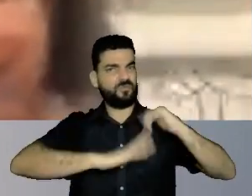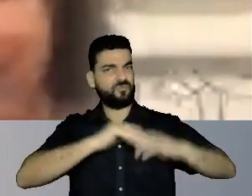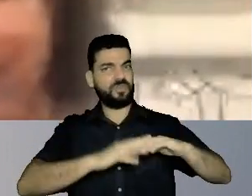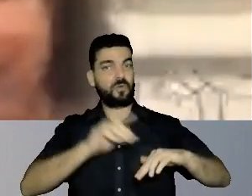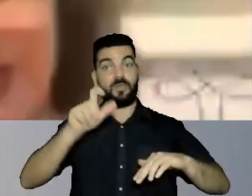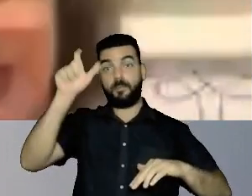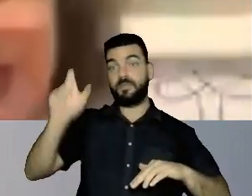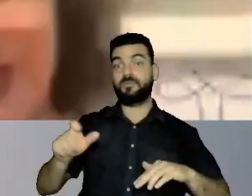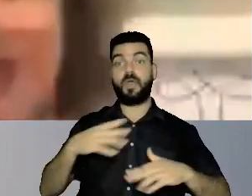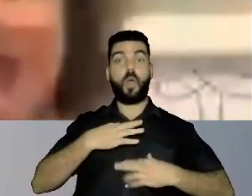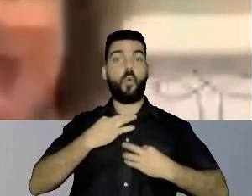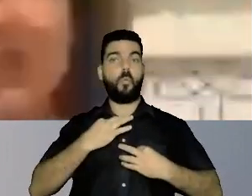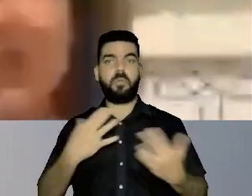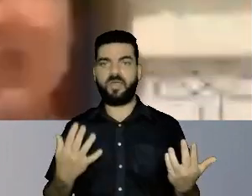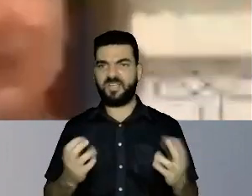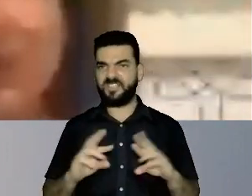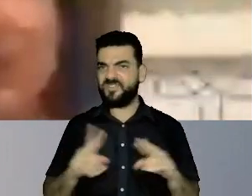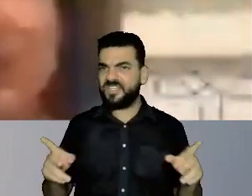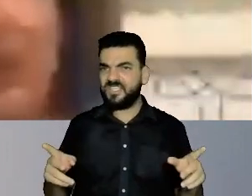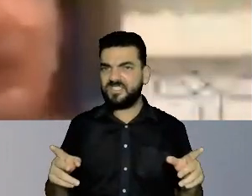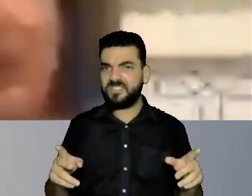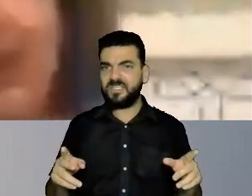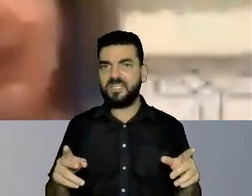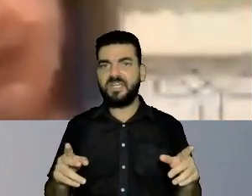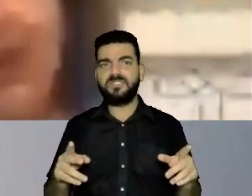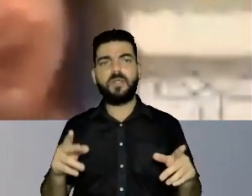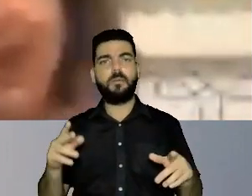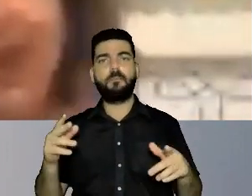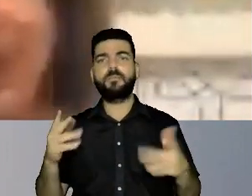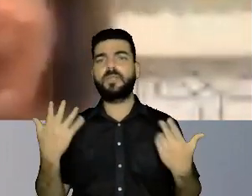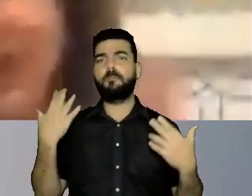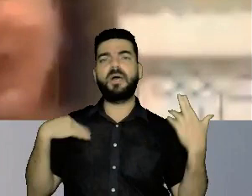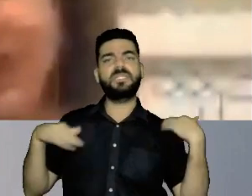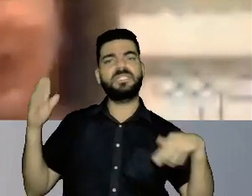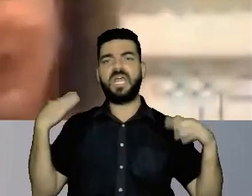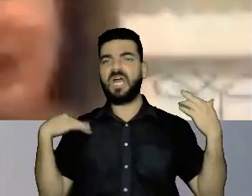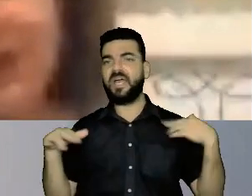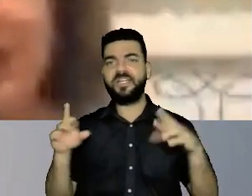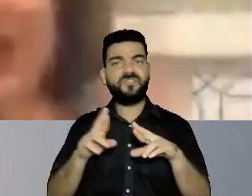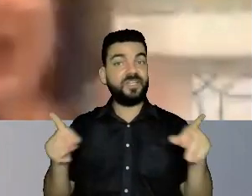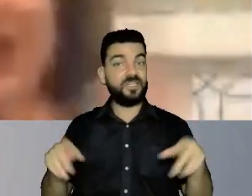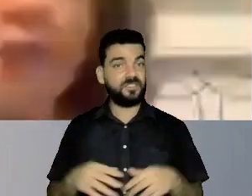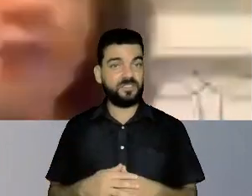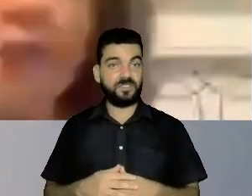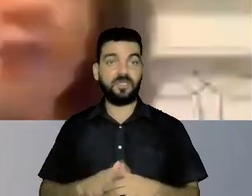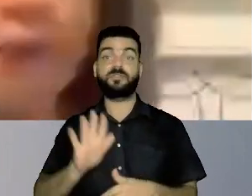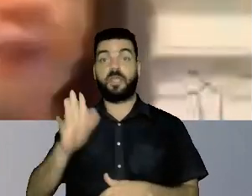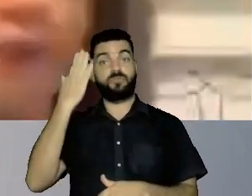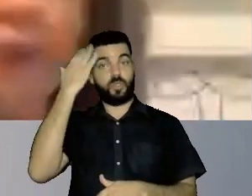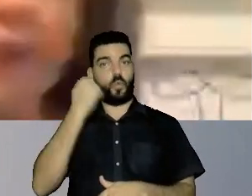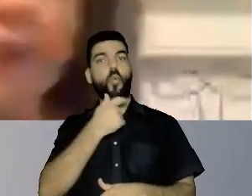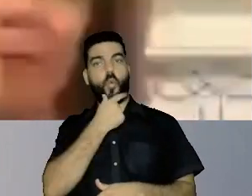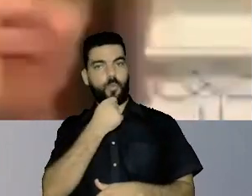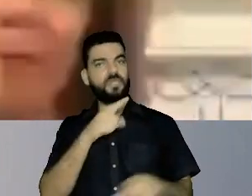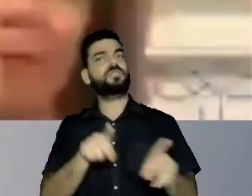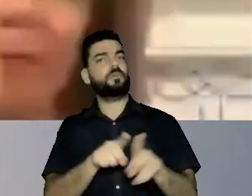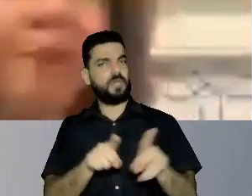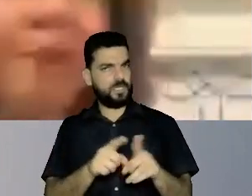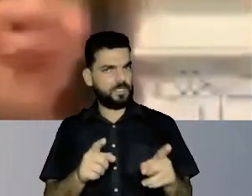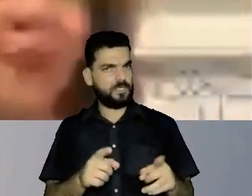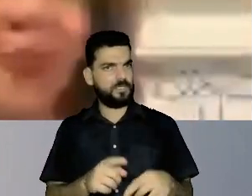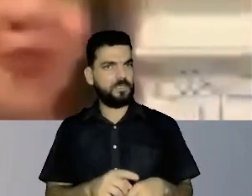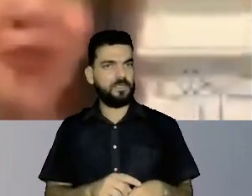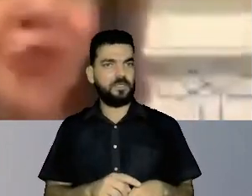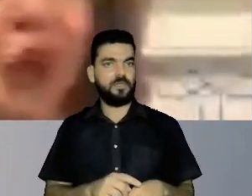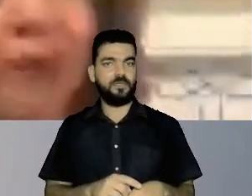iam de biquínis, elas não podiam trabalhar, então há uma dissociação entre a profissional, a roupa que você